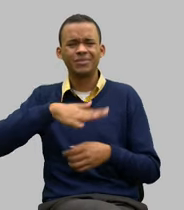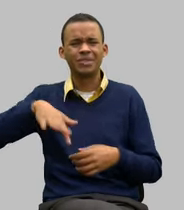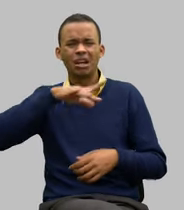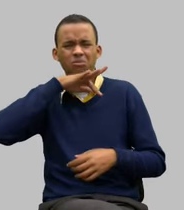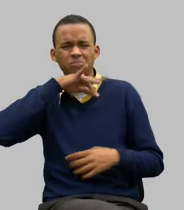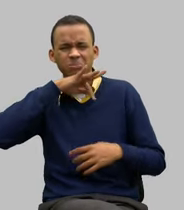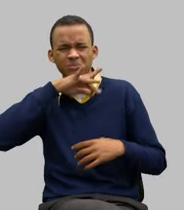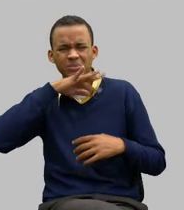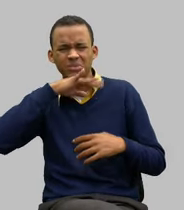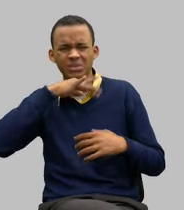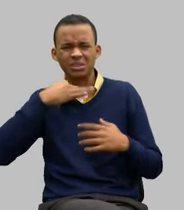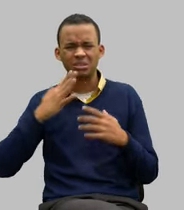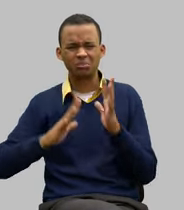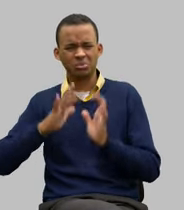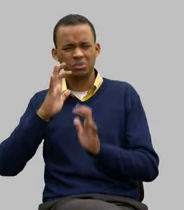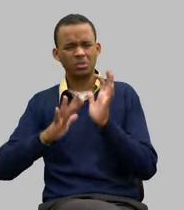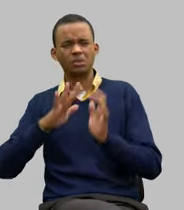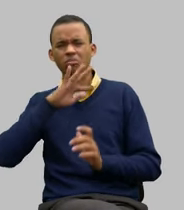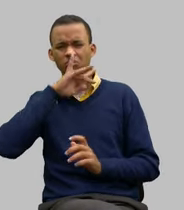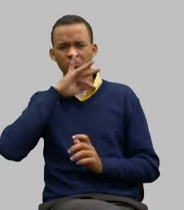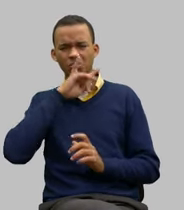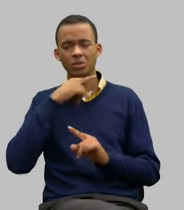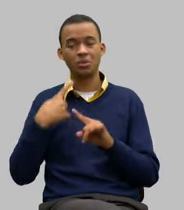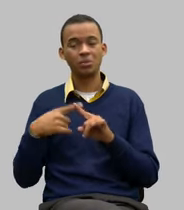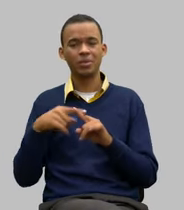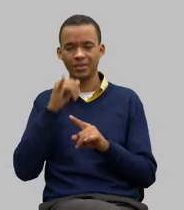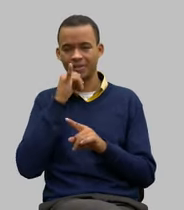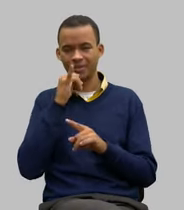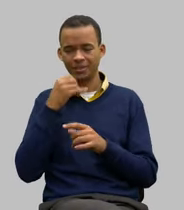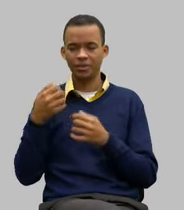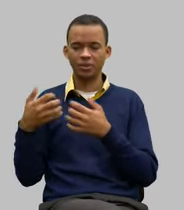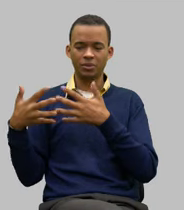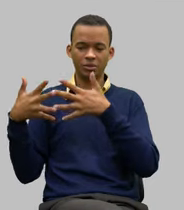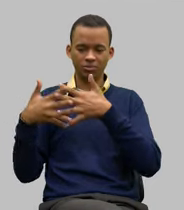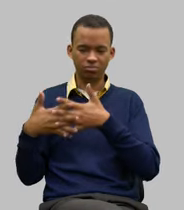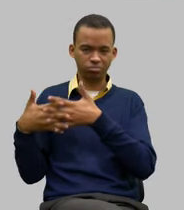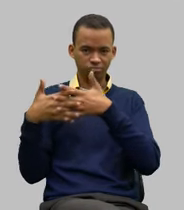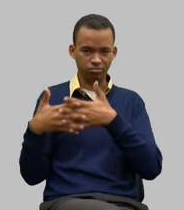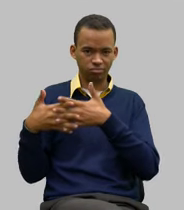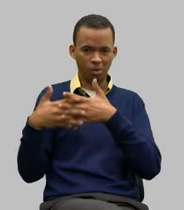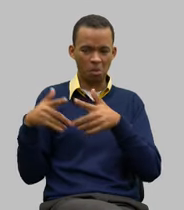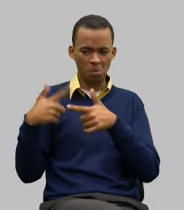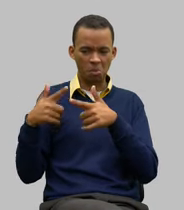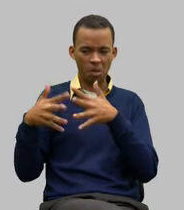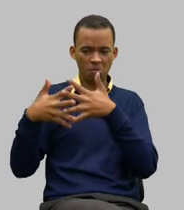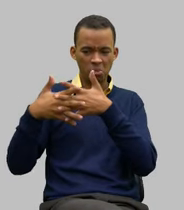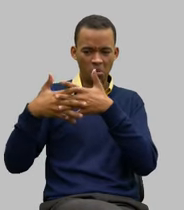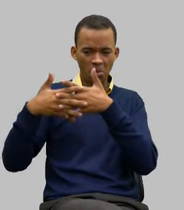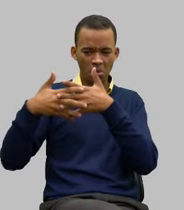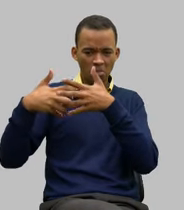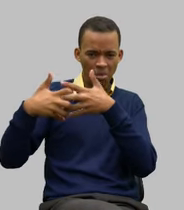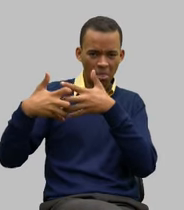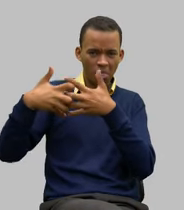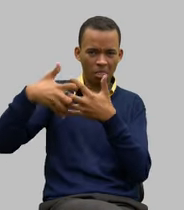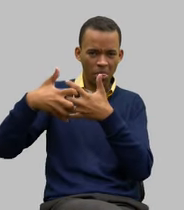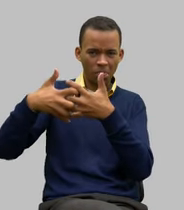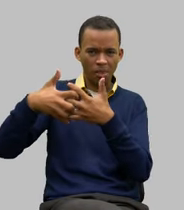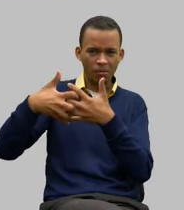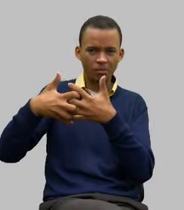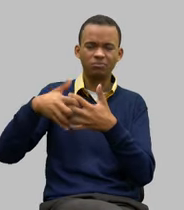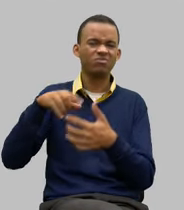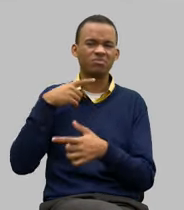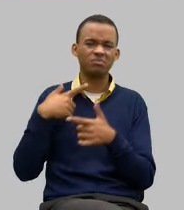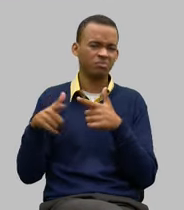trabalho porque quando um dente da engrenagem tá ruim aquilo não não vai fonar bem então um apelo que eu faço sen contra essas